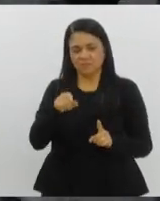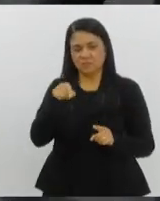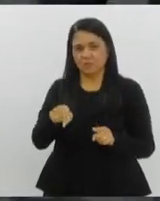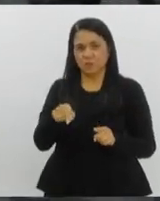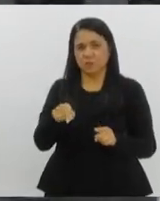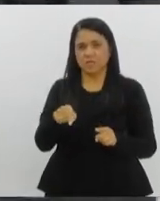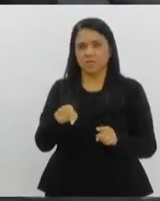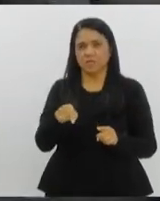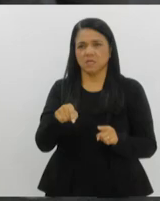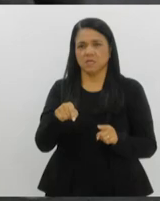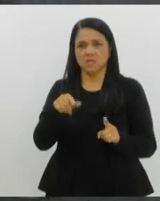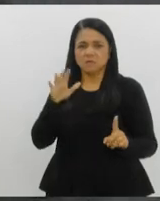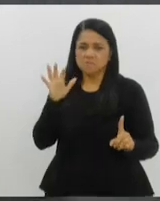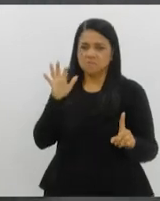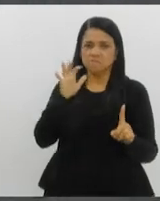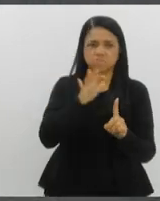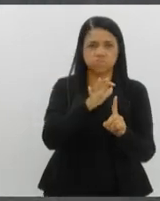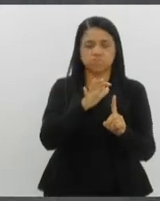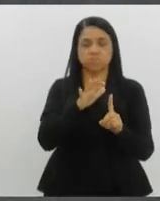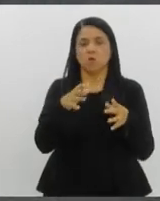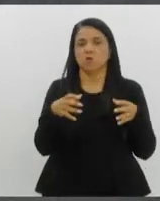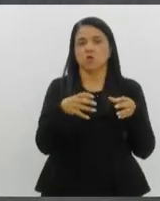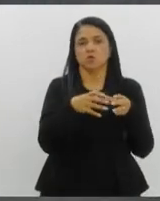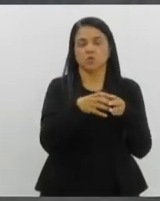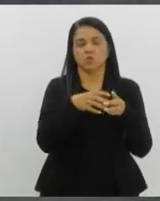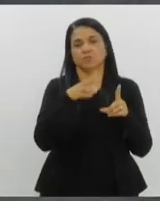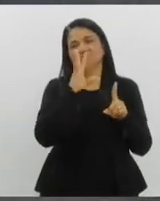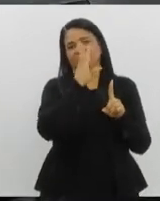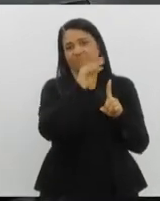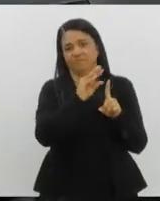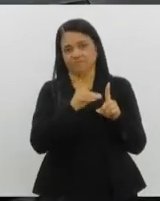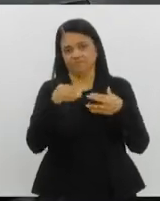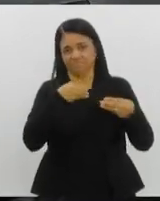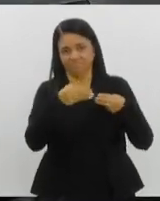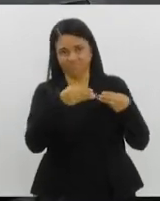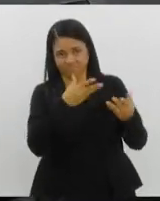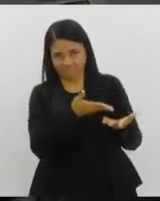pública atacando grupos historicamente vulnerabilizados. Presidente, questão de ordem.